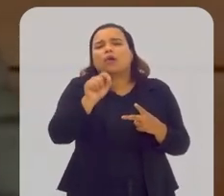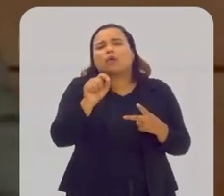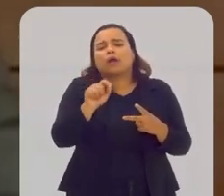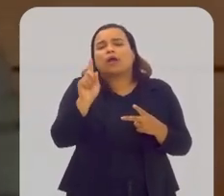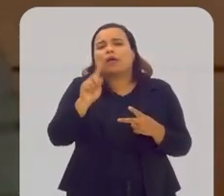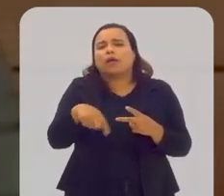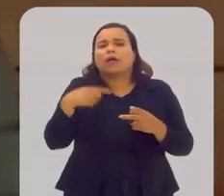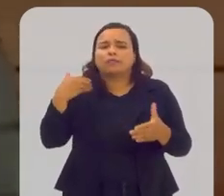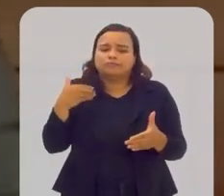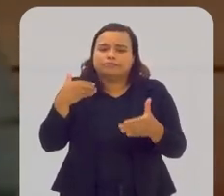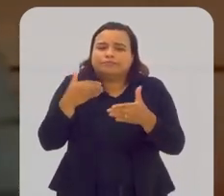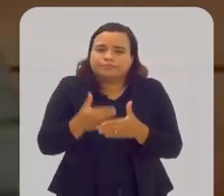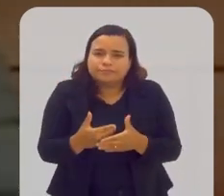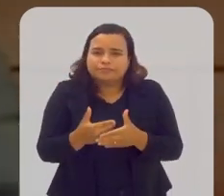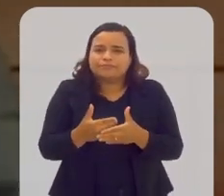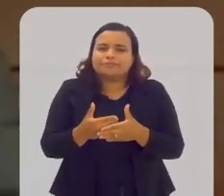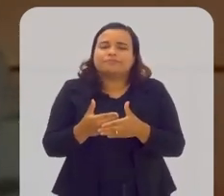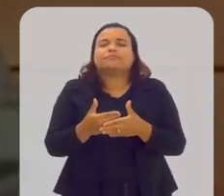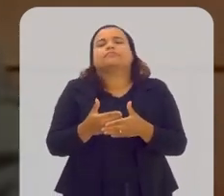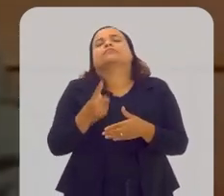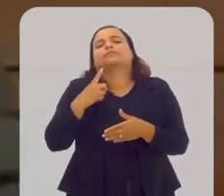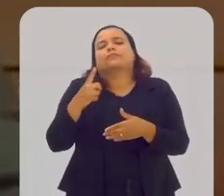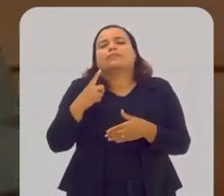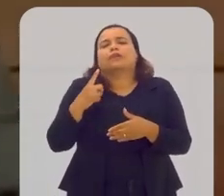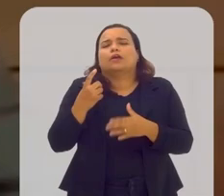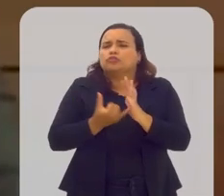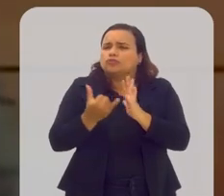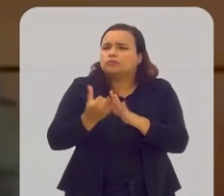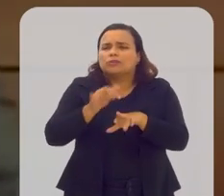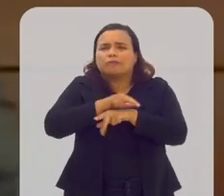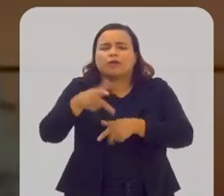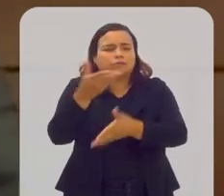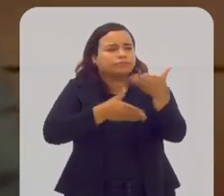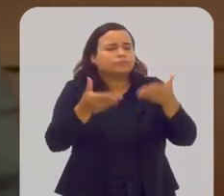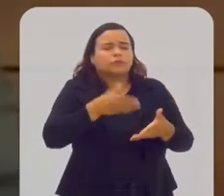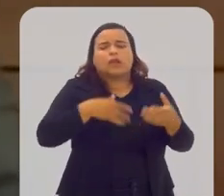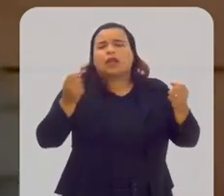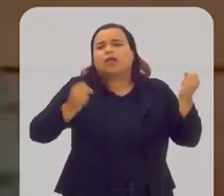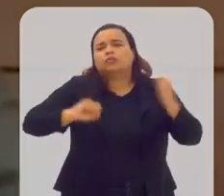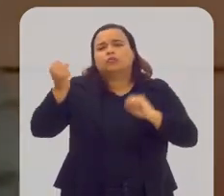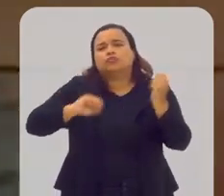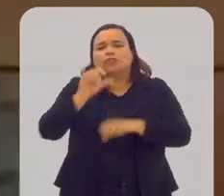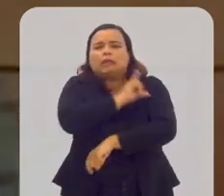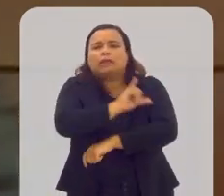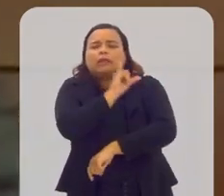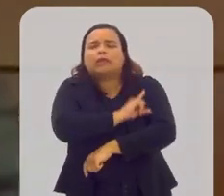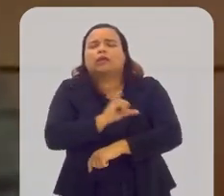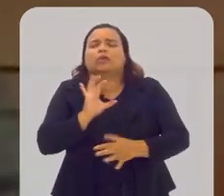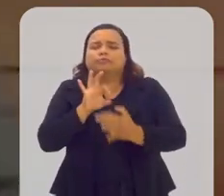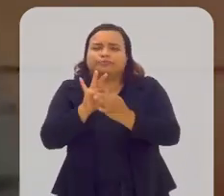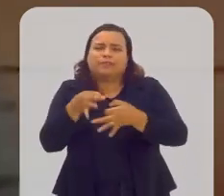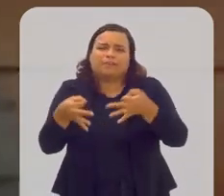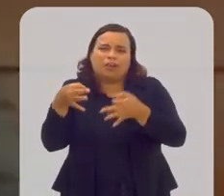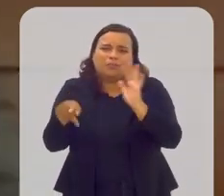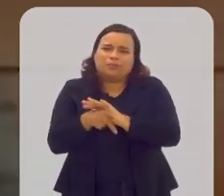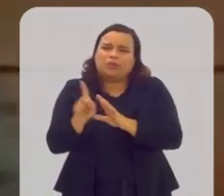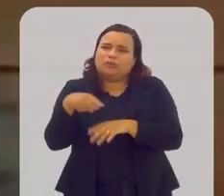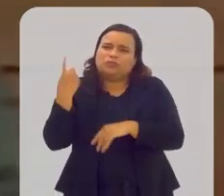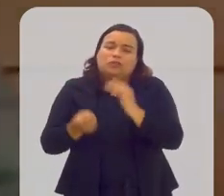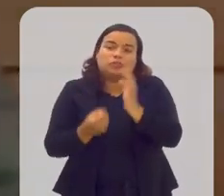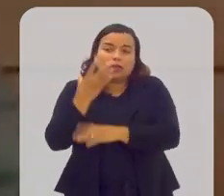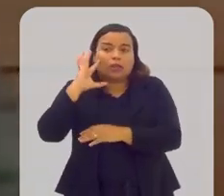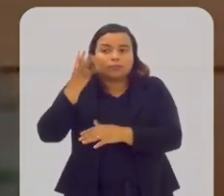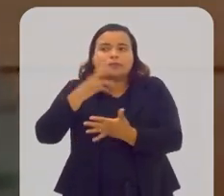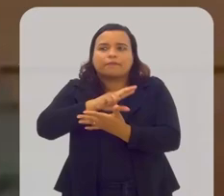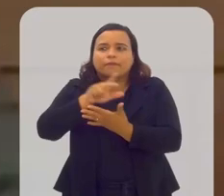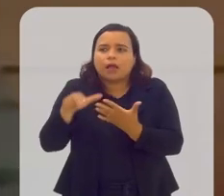consegue visualizar, que é essa aproximação. Hoje a gente dialoga com outras instituições, a própria Rio Indústria, que também faz parte do fórum.